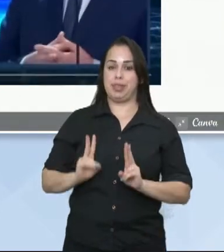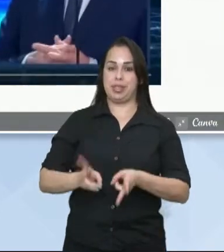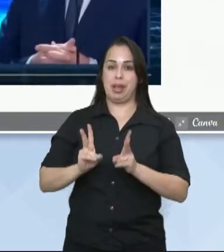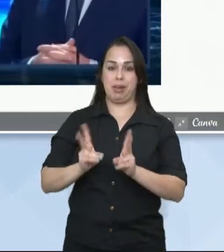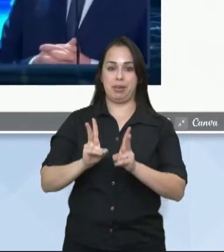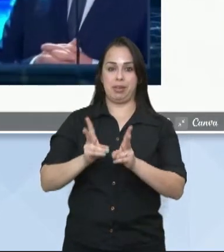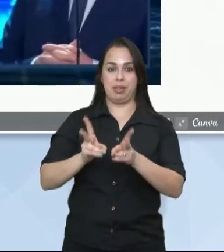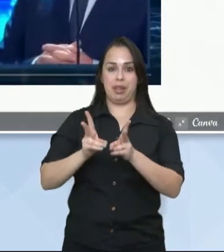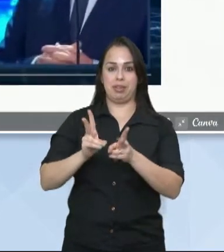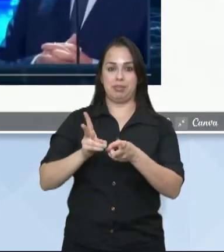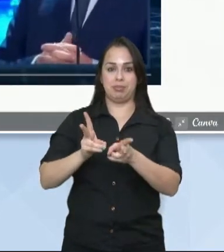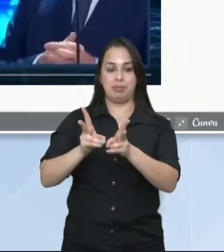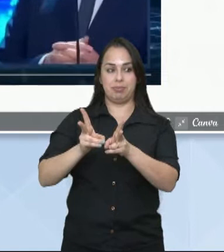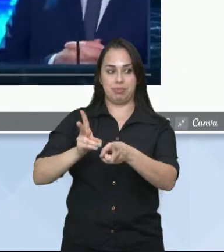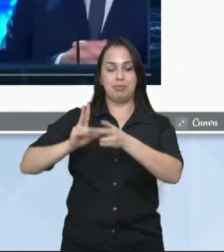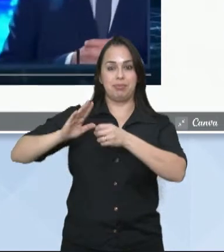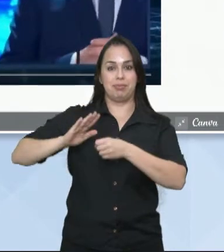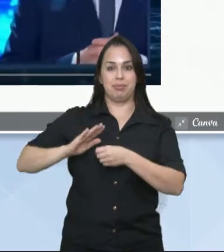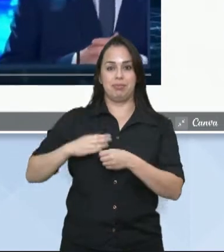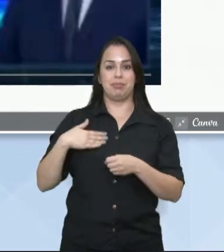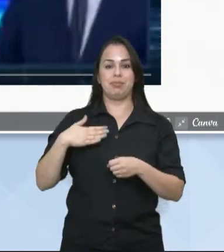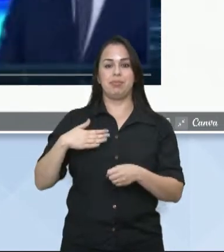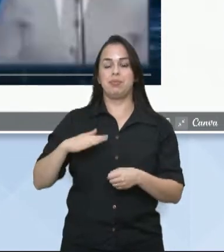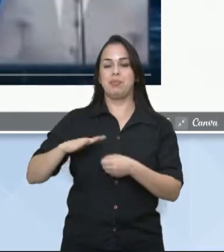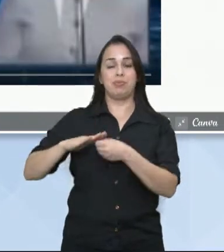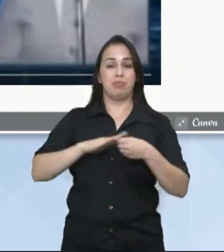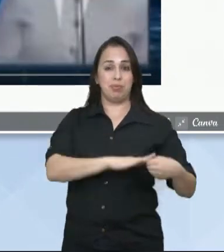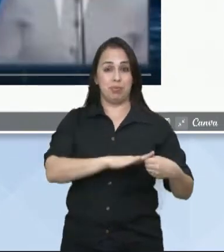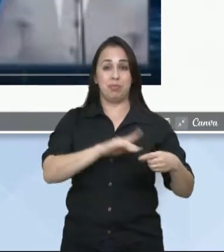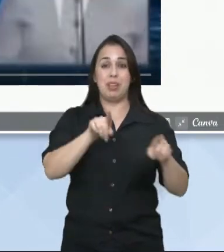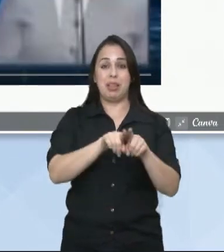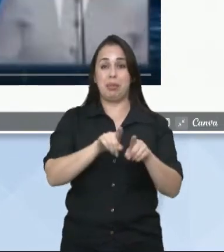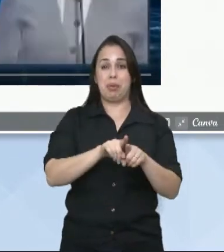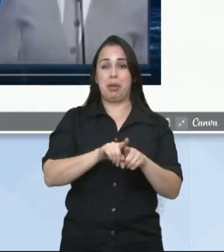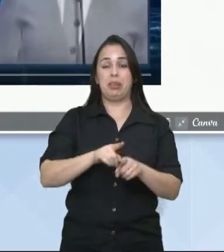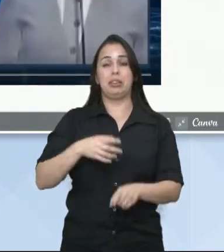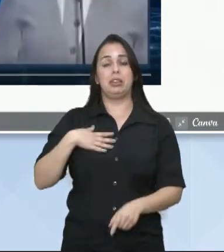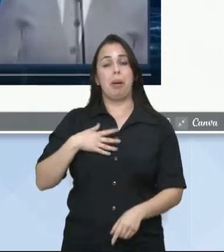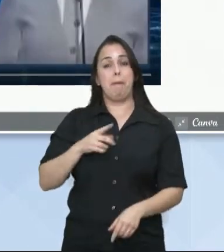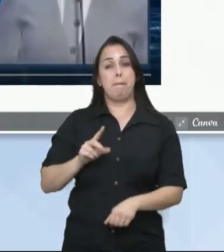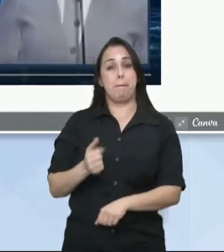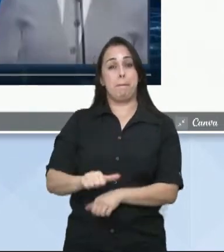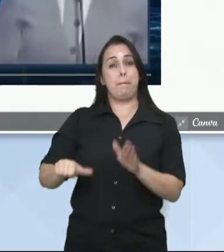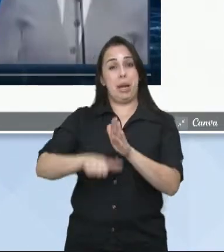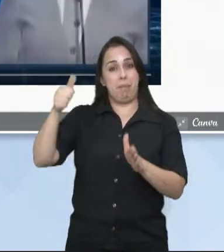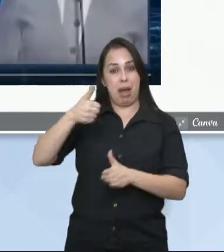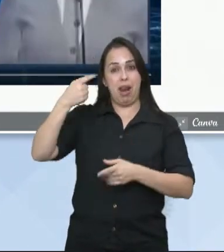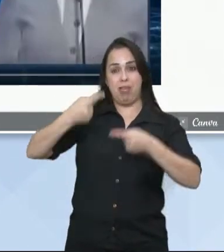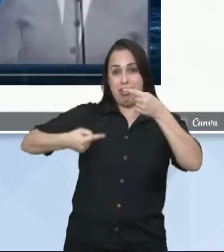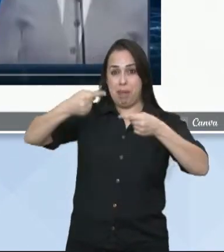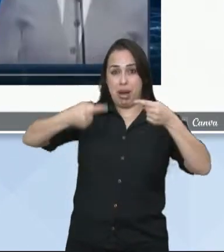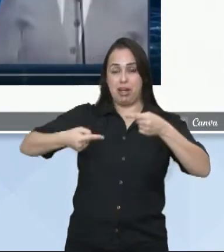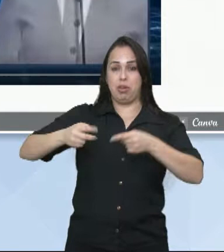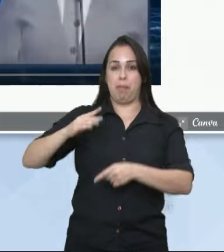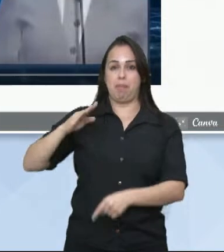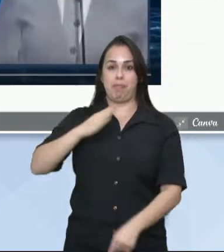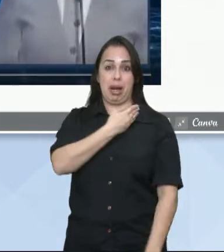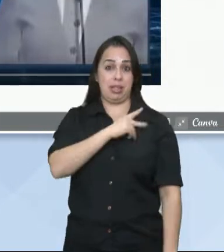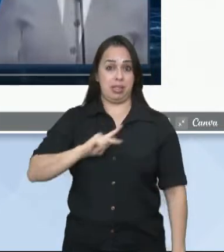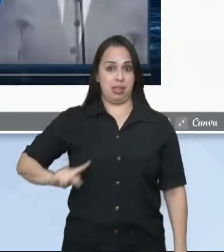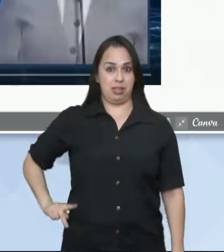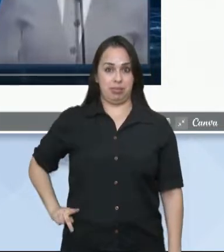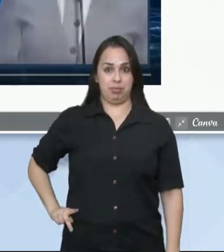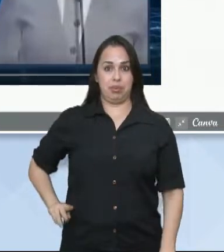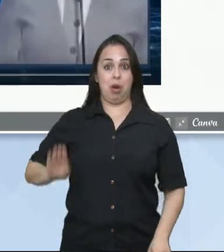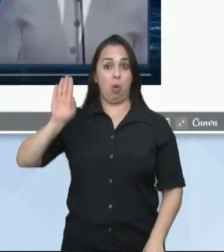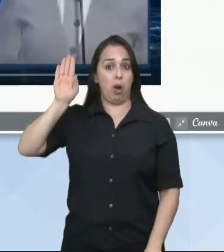a misoginia. E, lamentavelmente, em seu primeiro debate presidencial, o